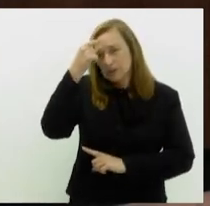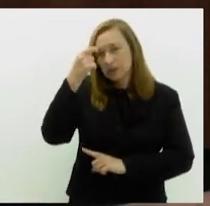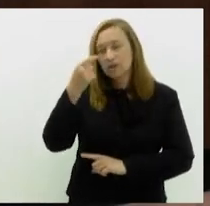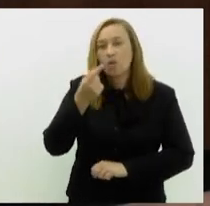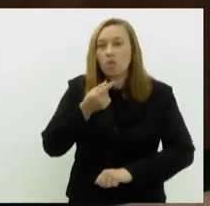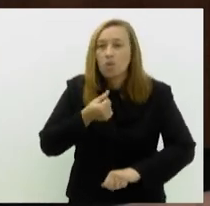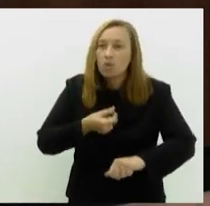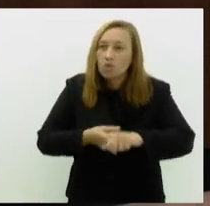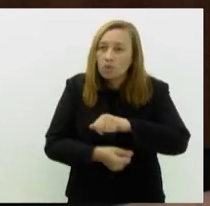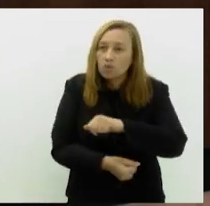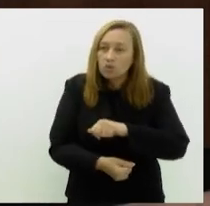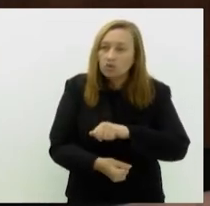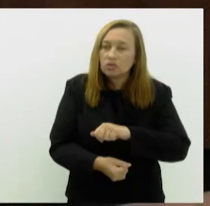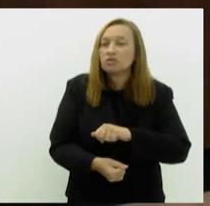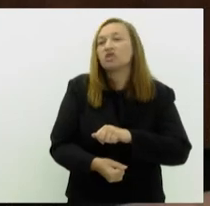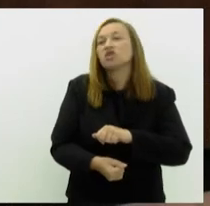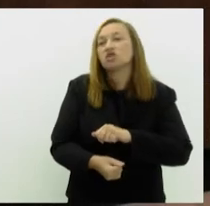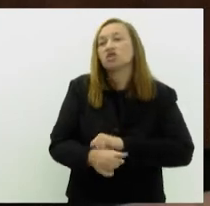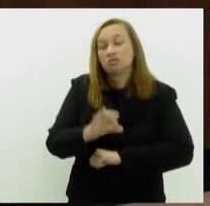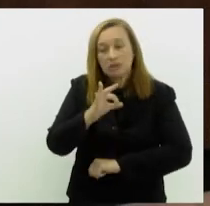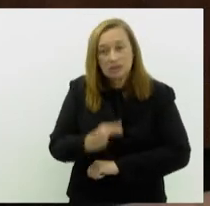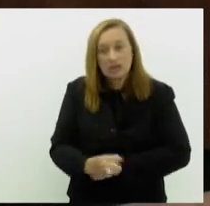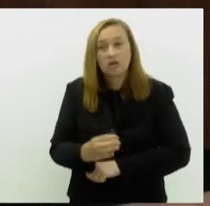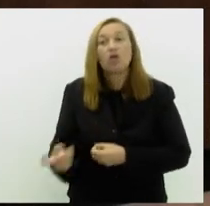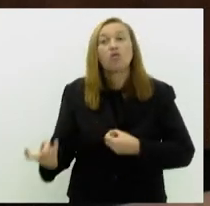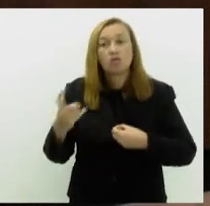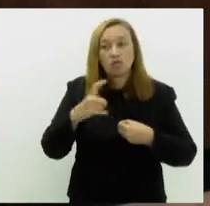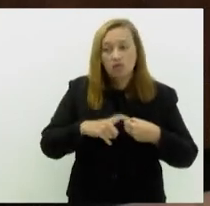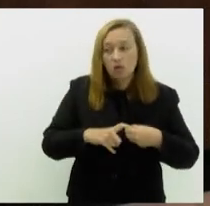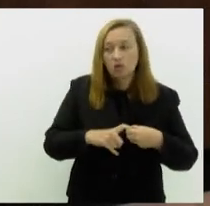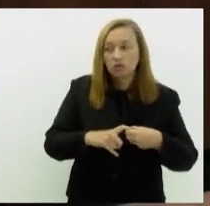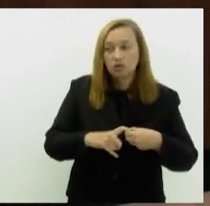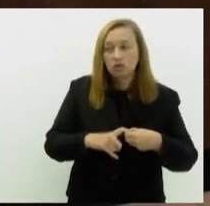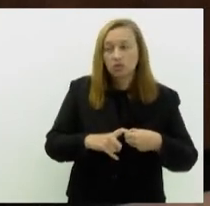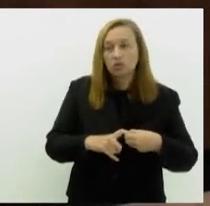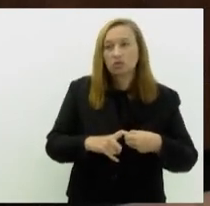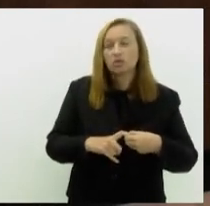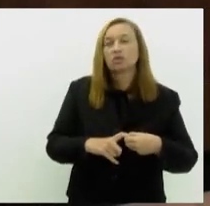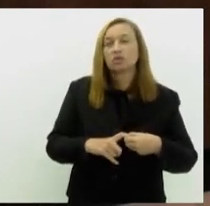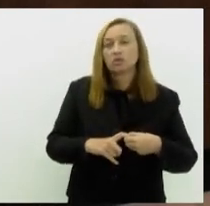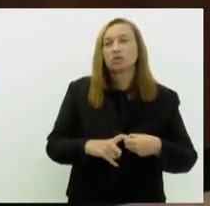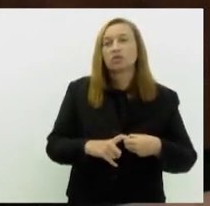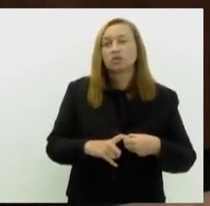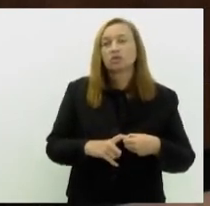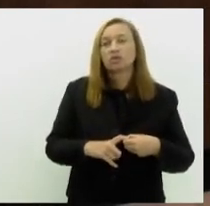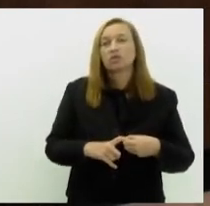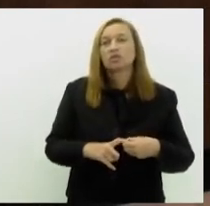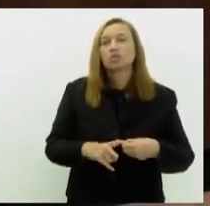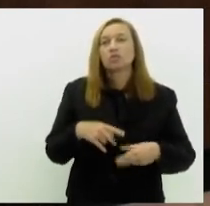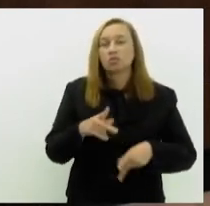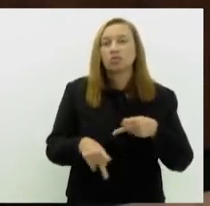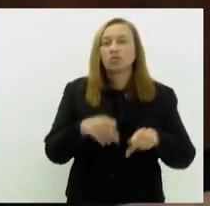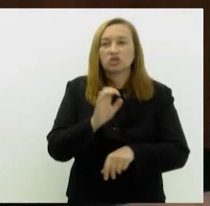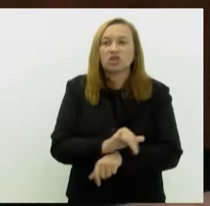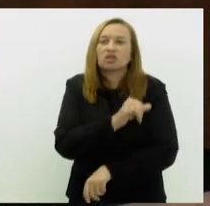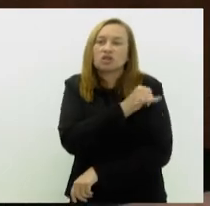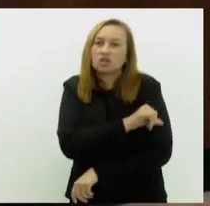recurso público utilizado da maneira correta volta para ser utilizado da mesma forma para a população do Rio de